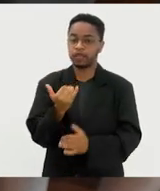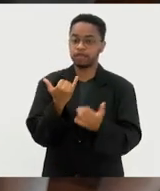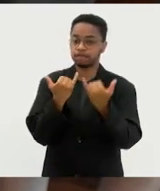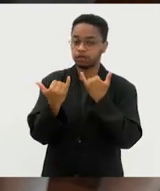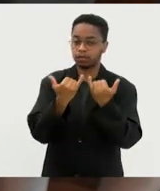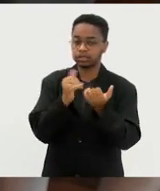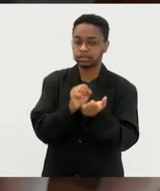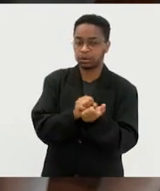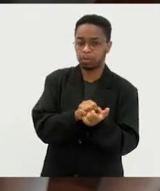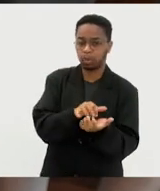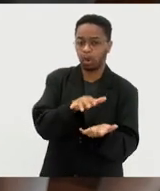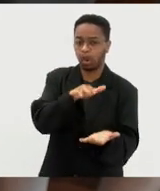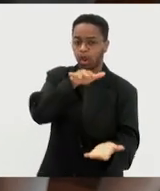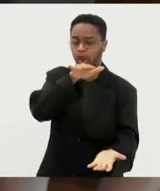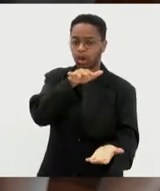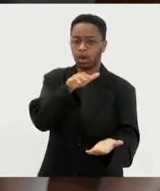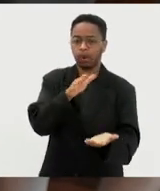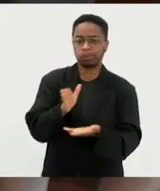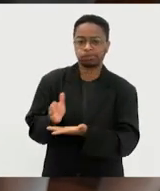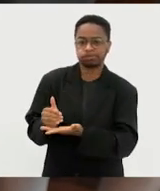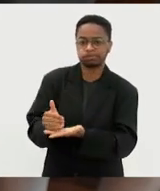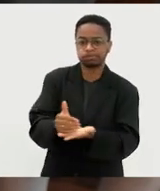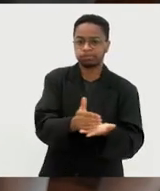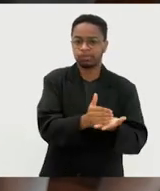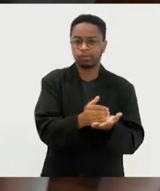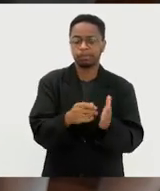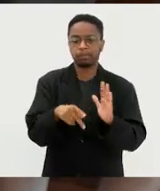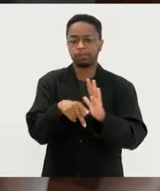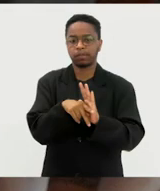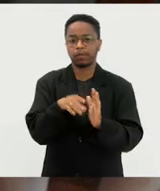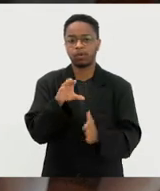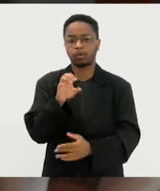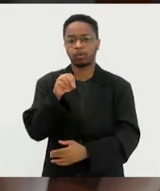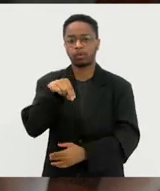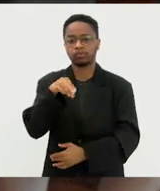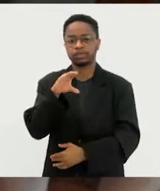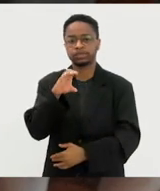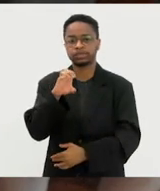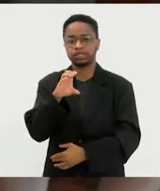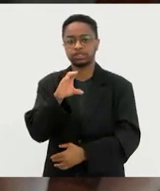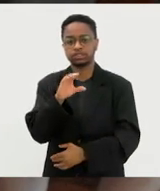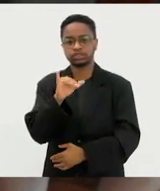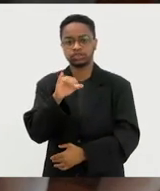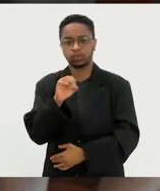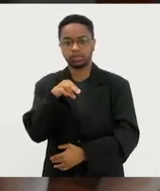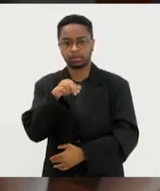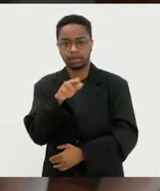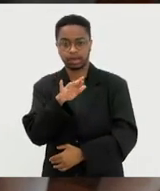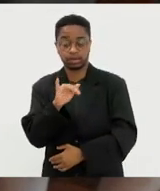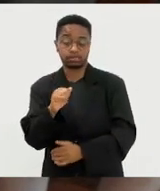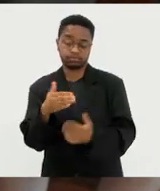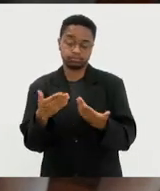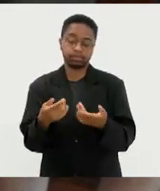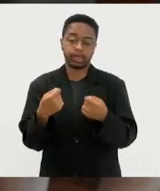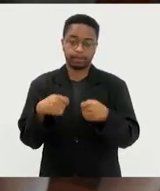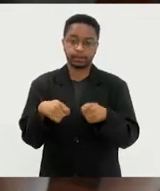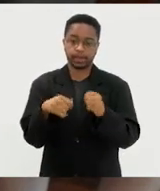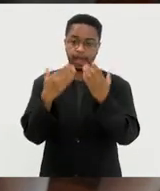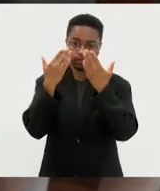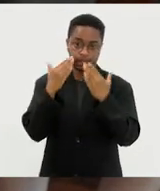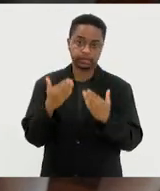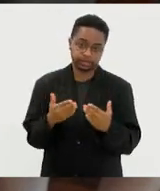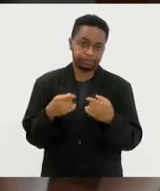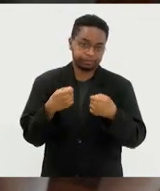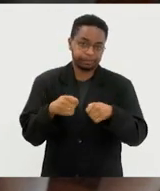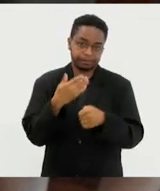imensos às concessionárias. Porque, para fazer a análise, tinha que solicitar esses dados,